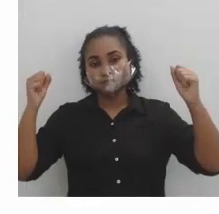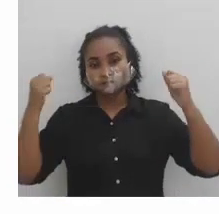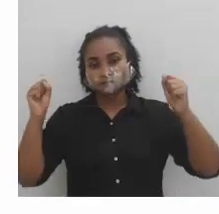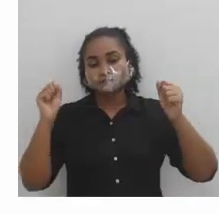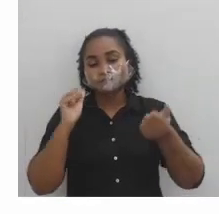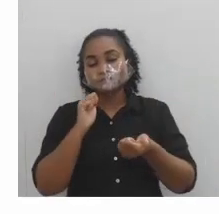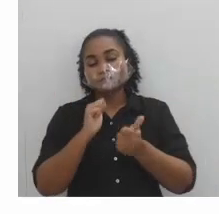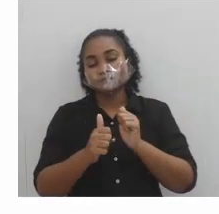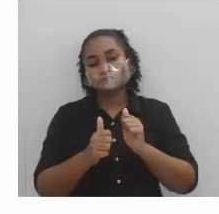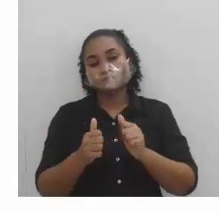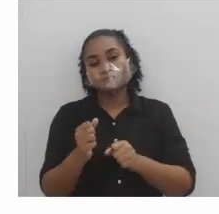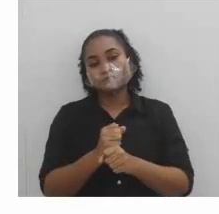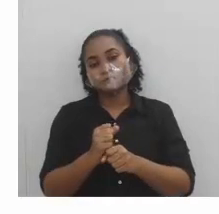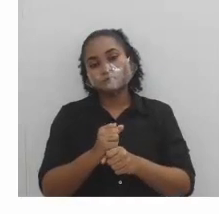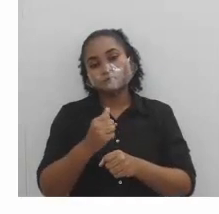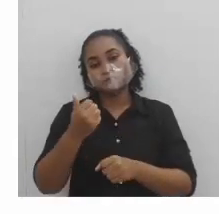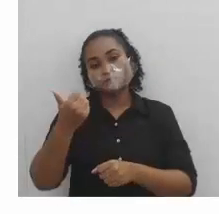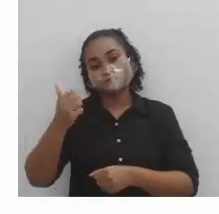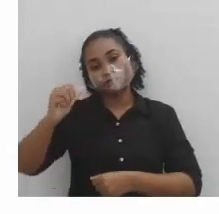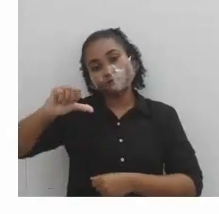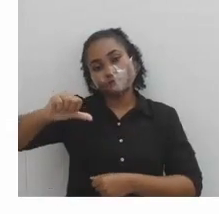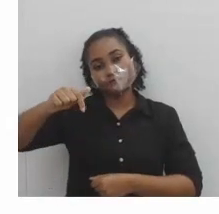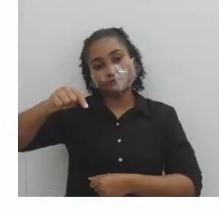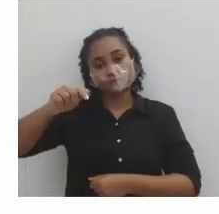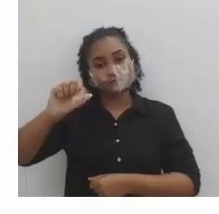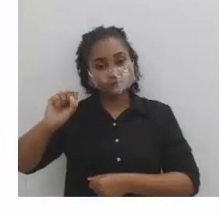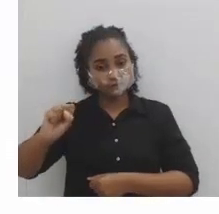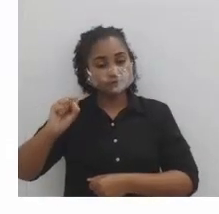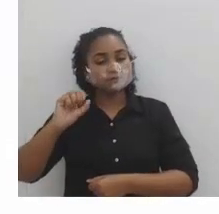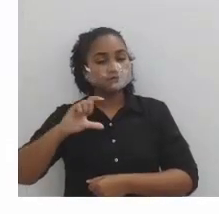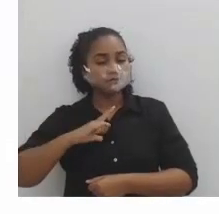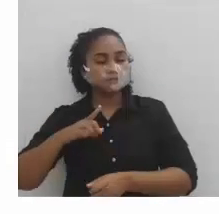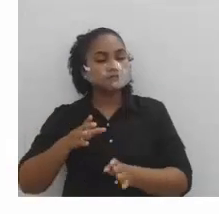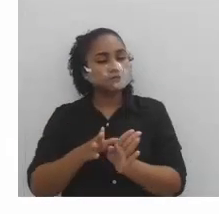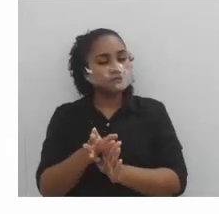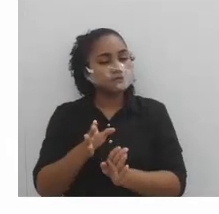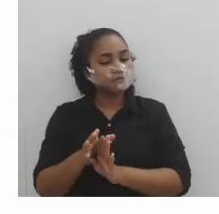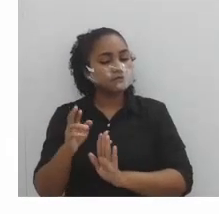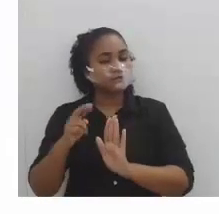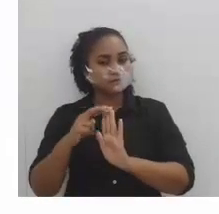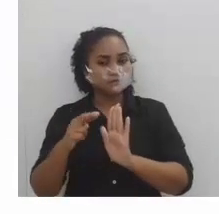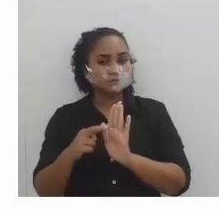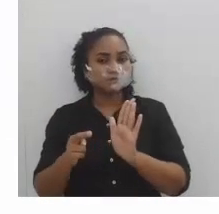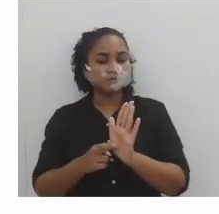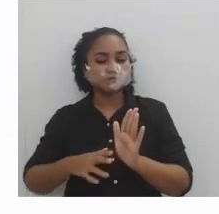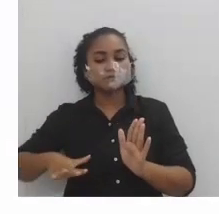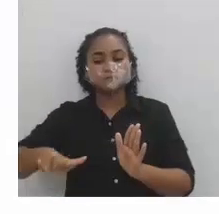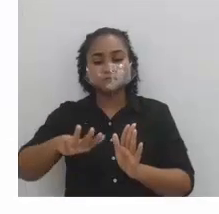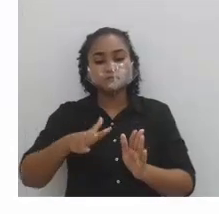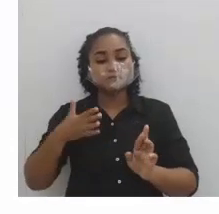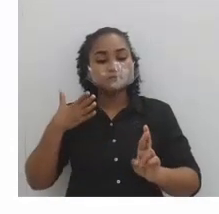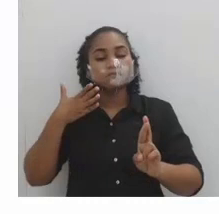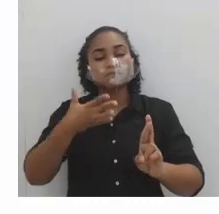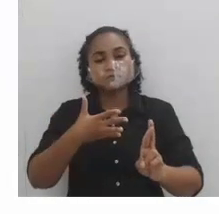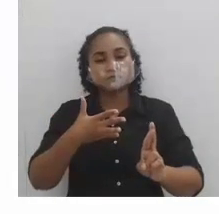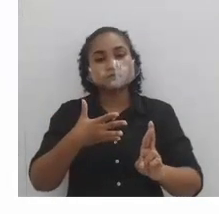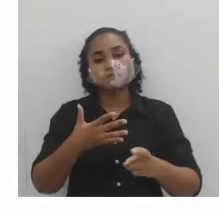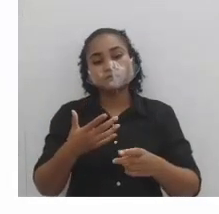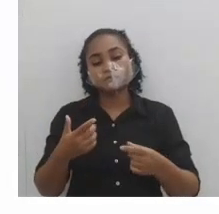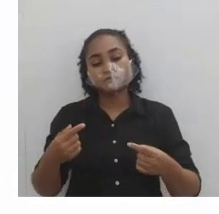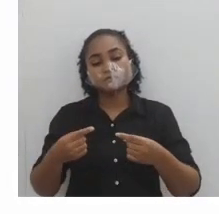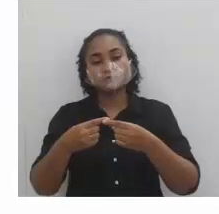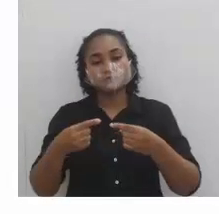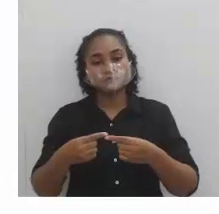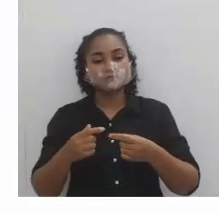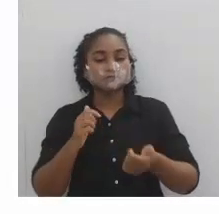Esporte, em 1978. É um documento que possui instruções para que os governos e populações se referenciem nas questões